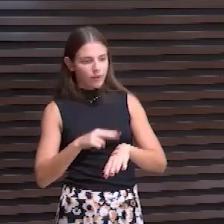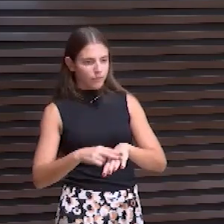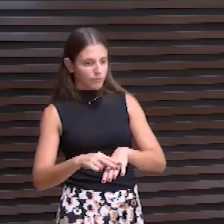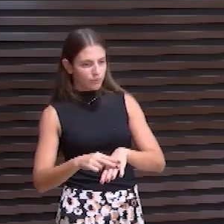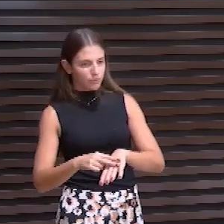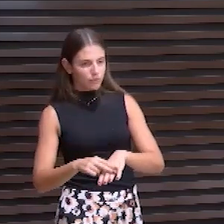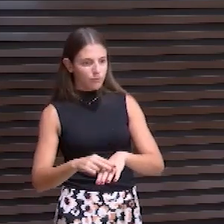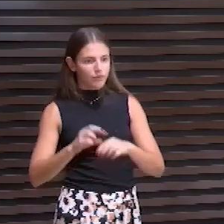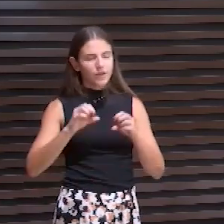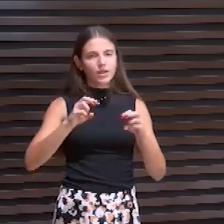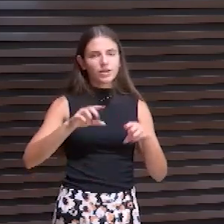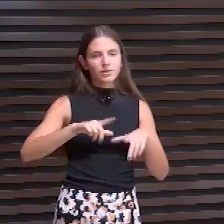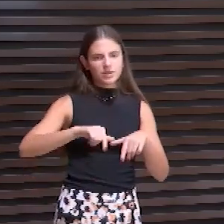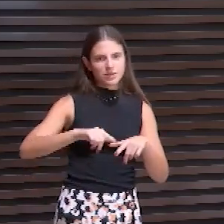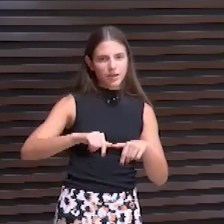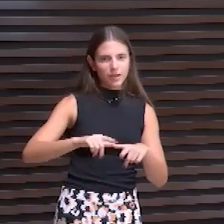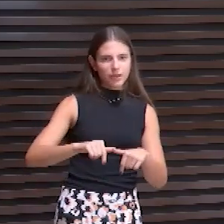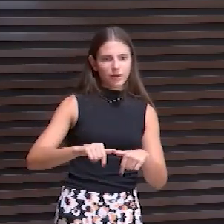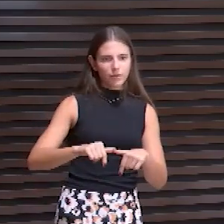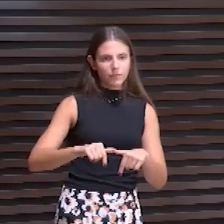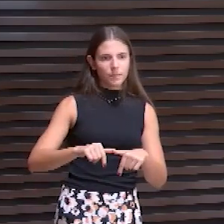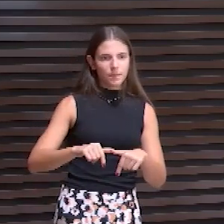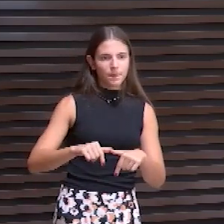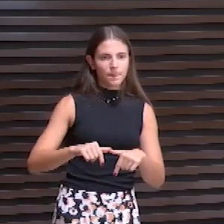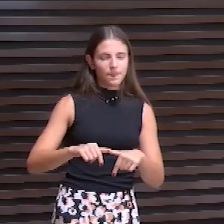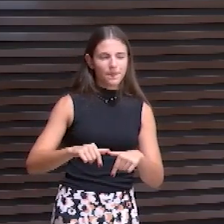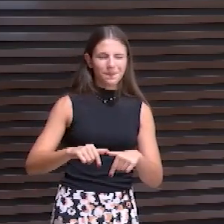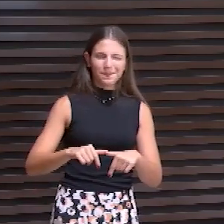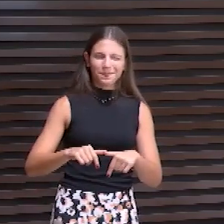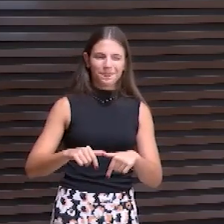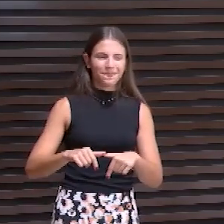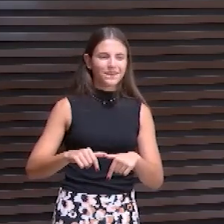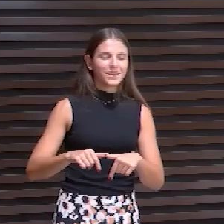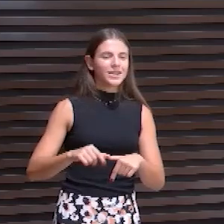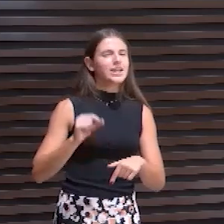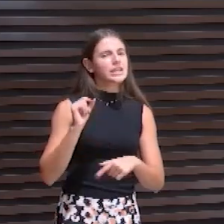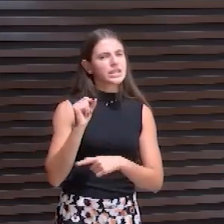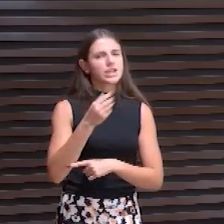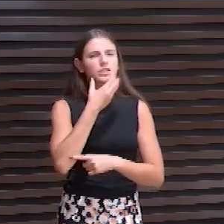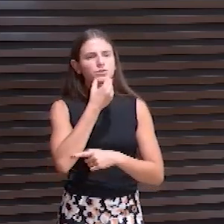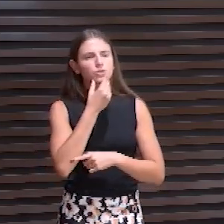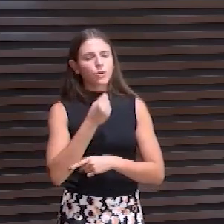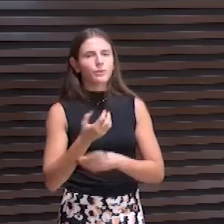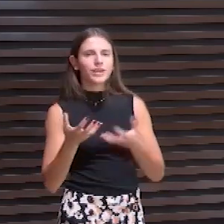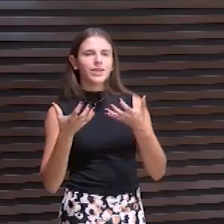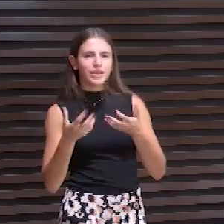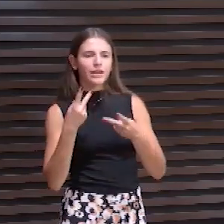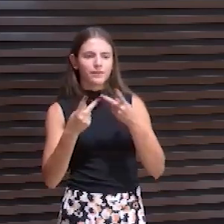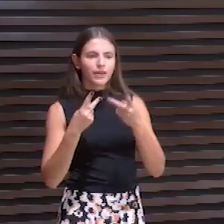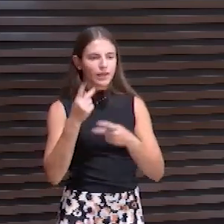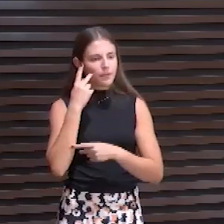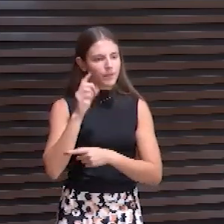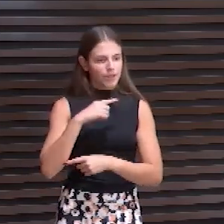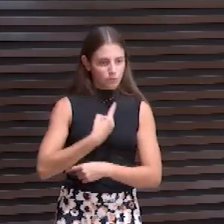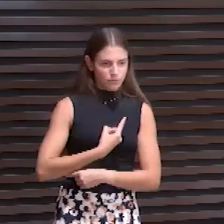O que esse cara tem para falar para a gente ainda aqui nessa sinagoga? E aí assim, o pessoal já estava furioso com Jesus. Furioso.